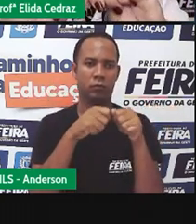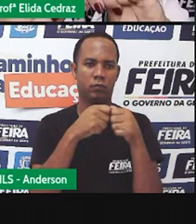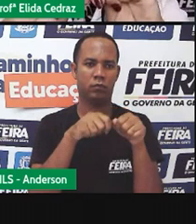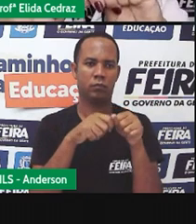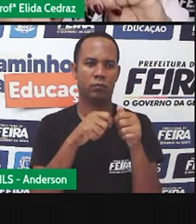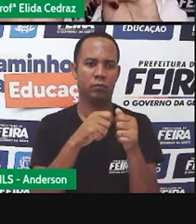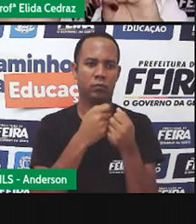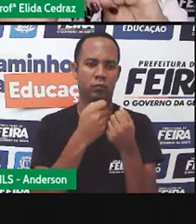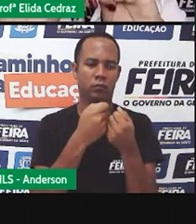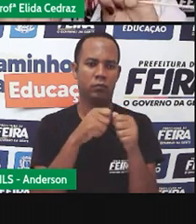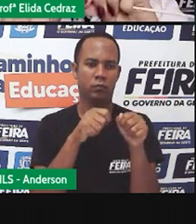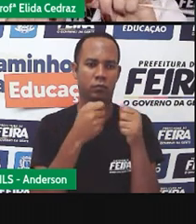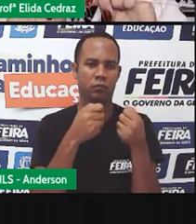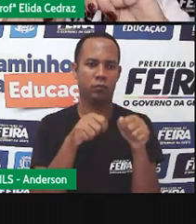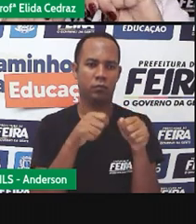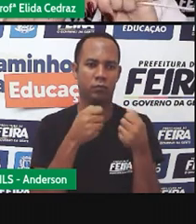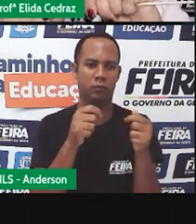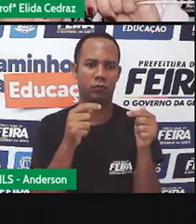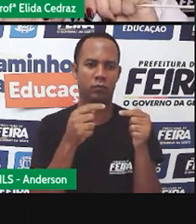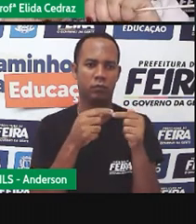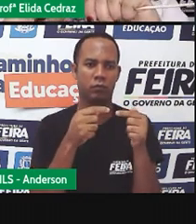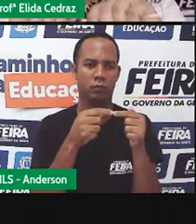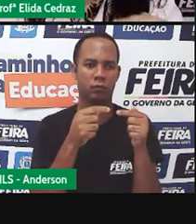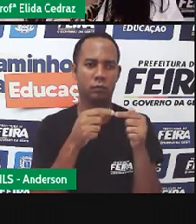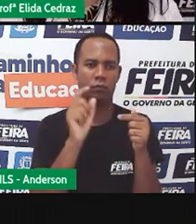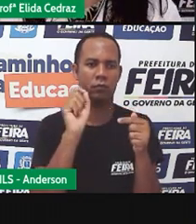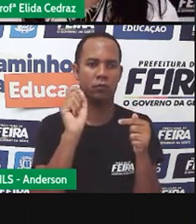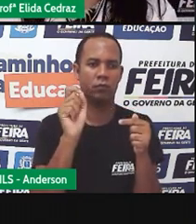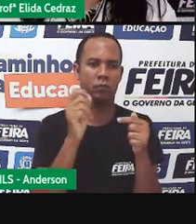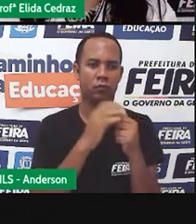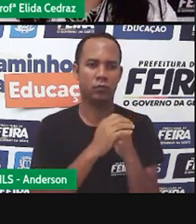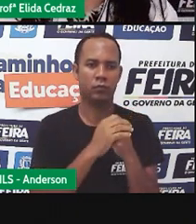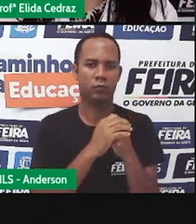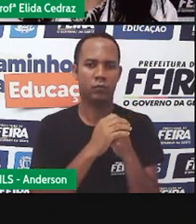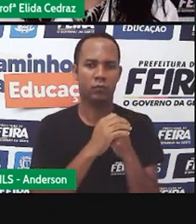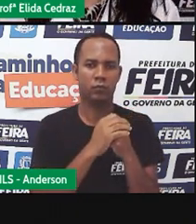Ele é flexível ou ele é resistente?